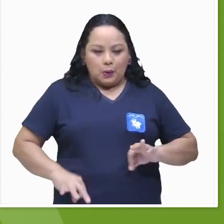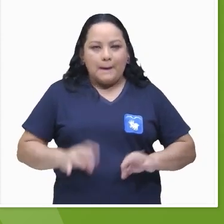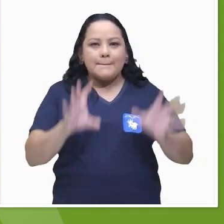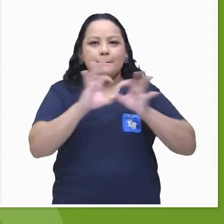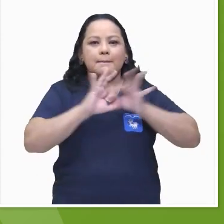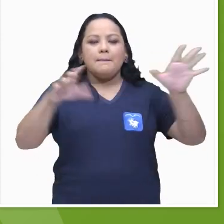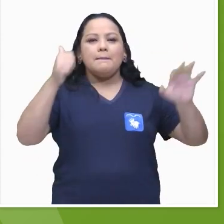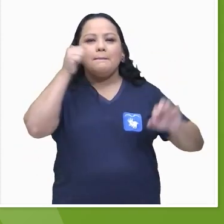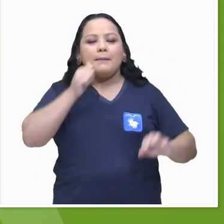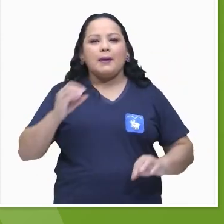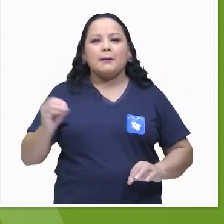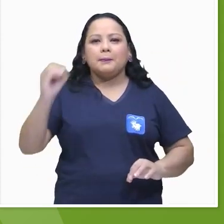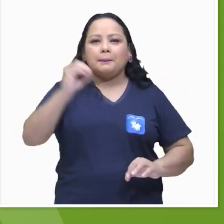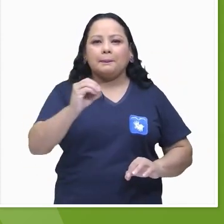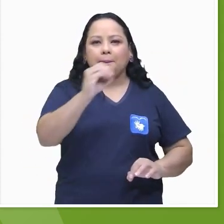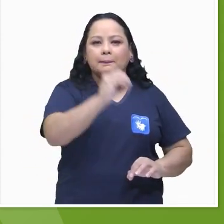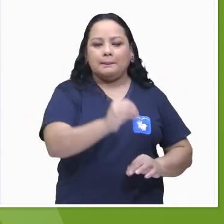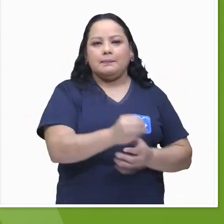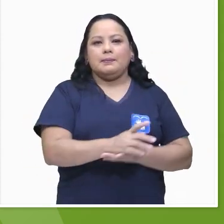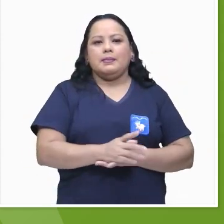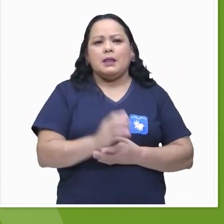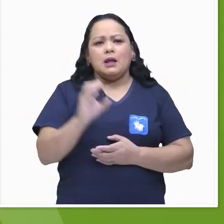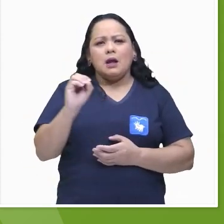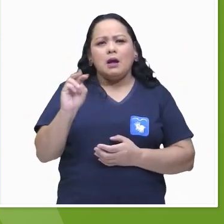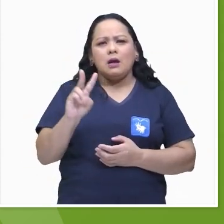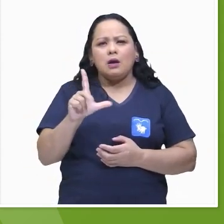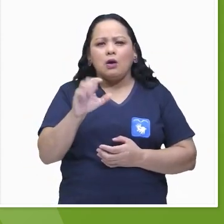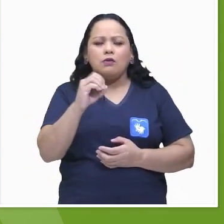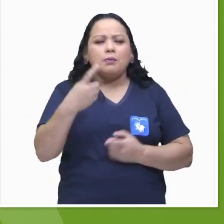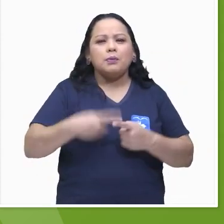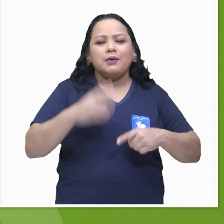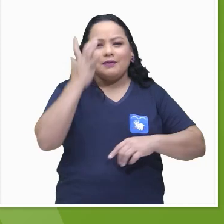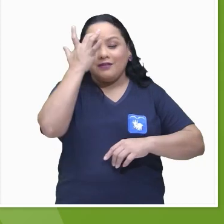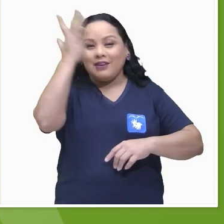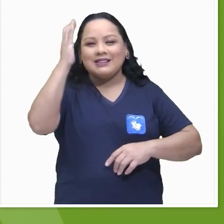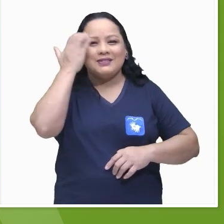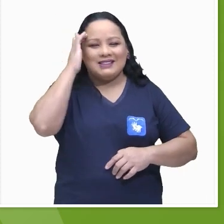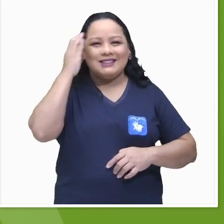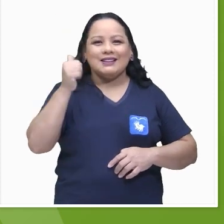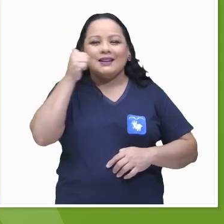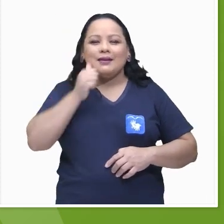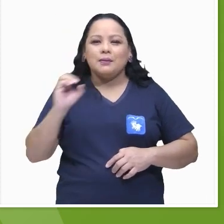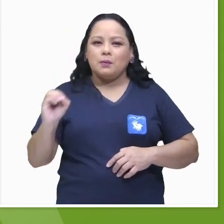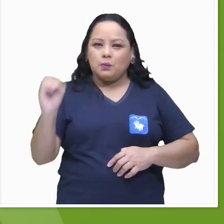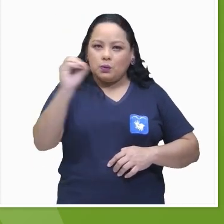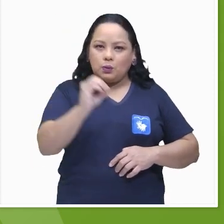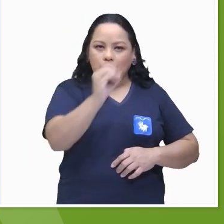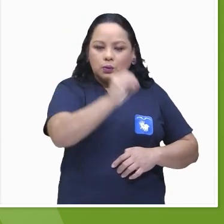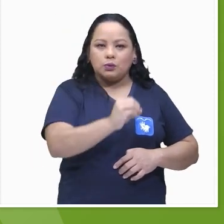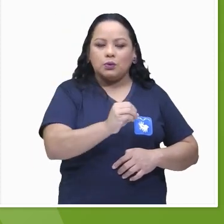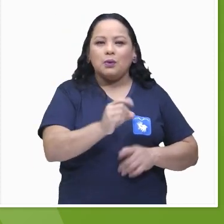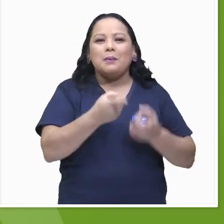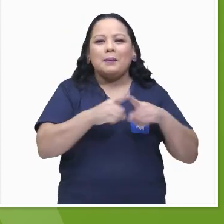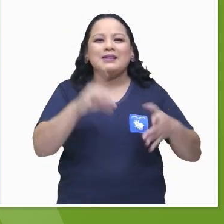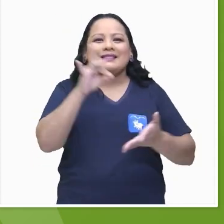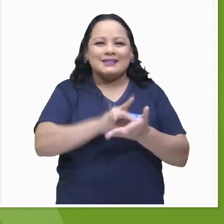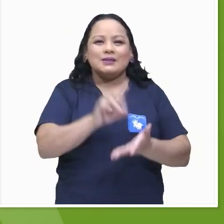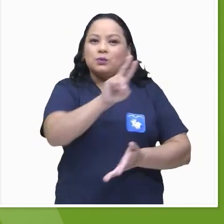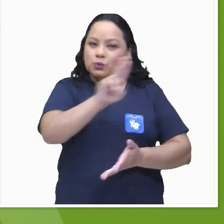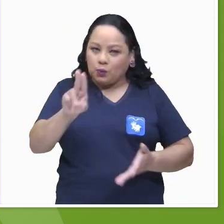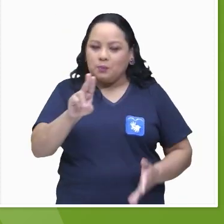liberar um óvulo, tá? A gente coloca assim óvulo porque fica mais fácil de entender, mas o certo mesmo é ovócito, tá